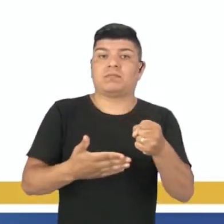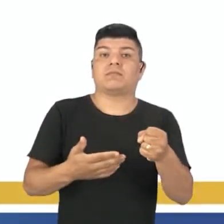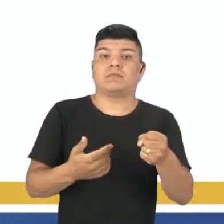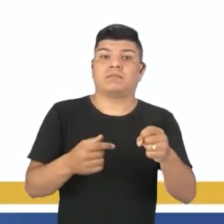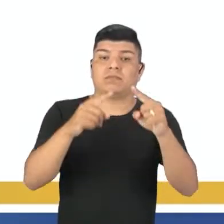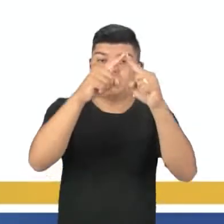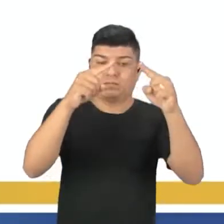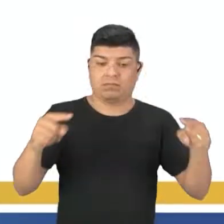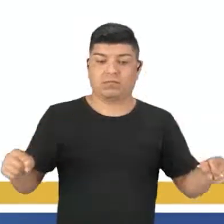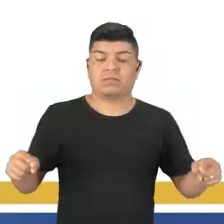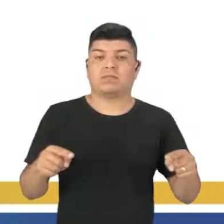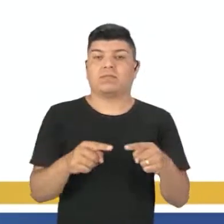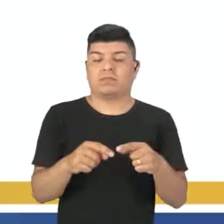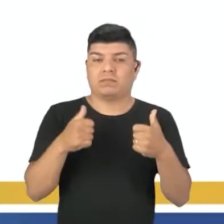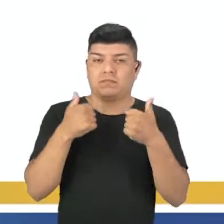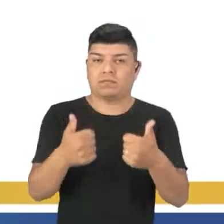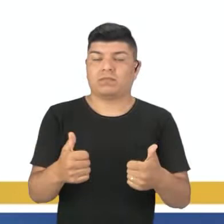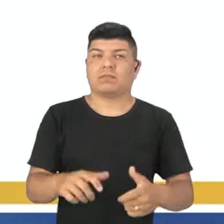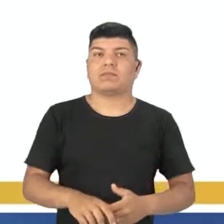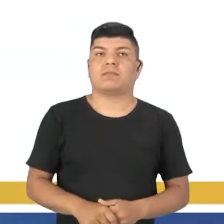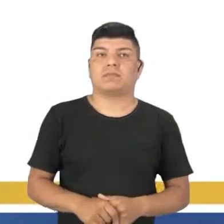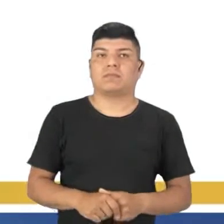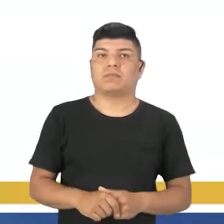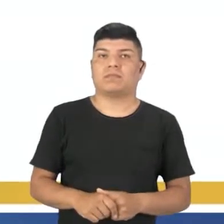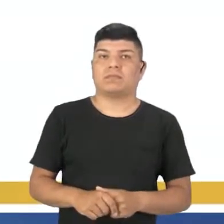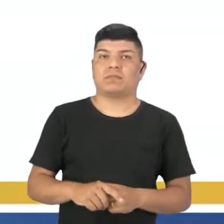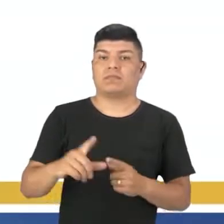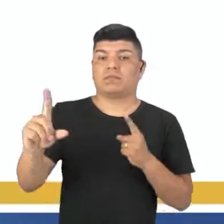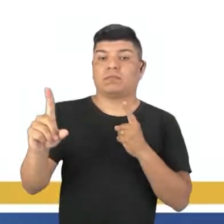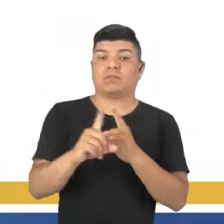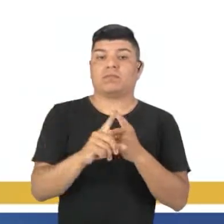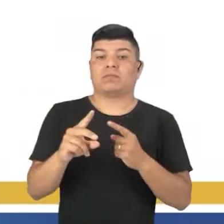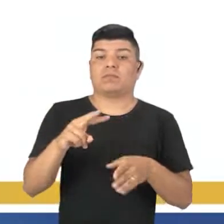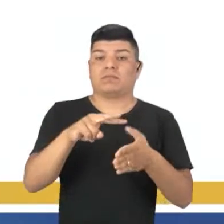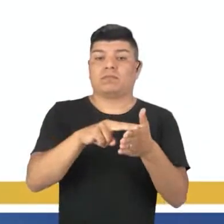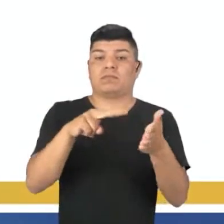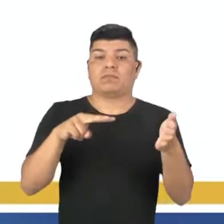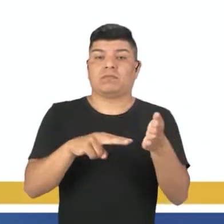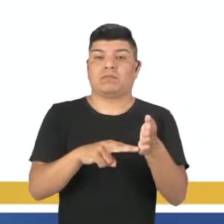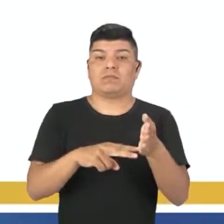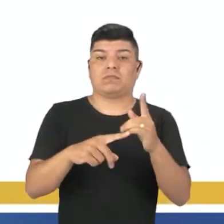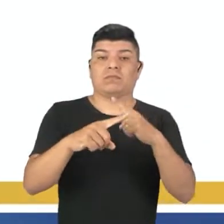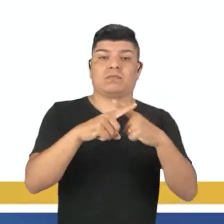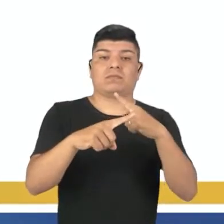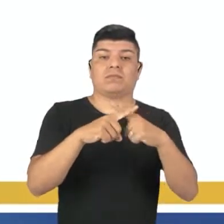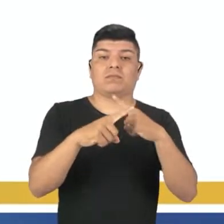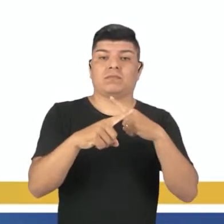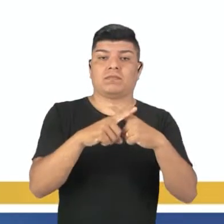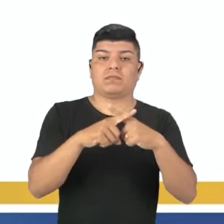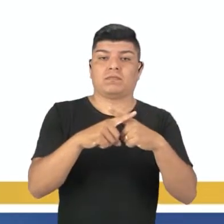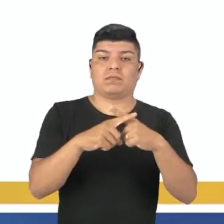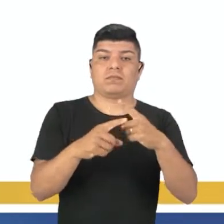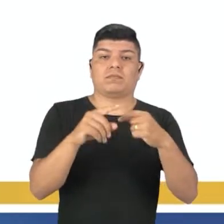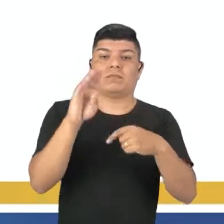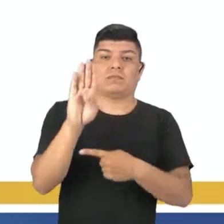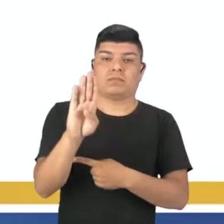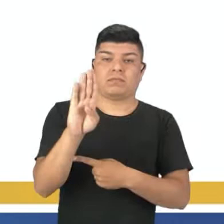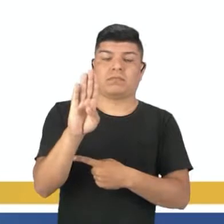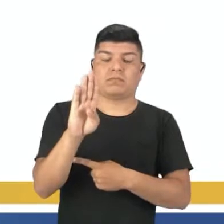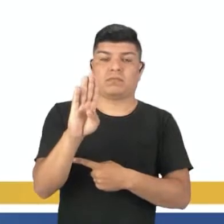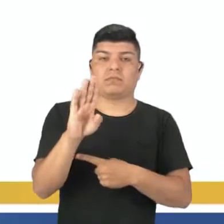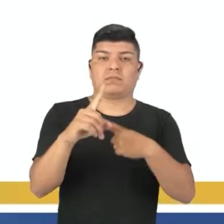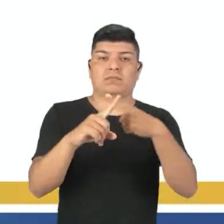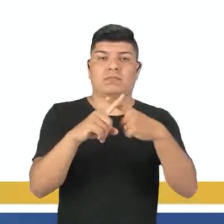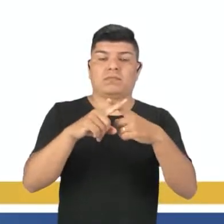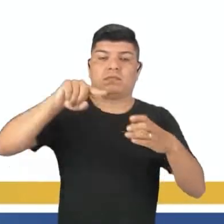triângulo retângulo. Muito bem. Então, para a gente encontrar aí o nosso volume, nós vamos multiplicar essa área da base